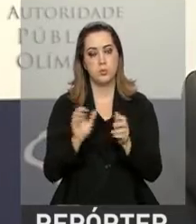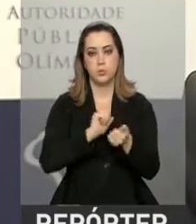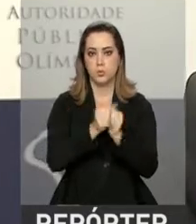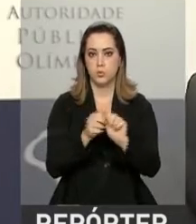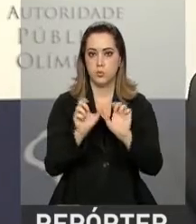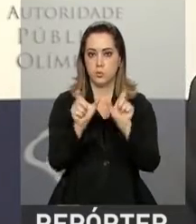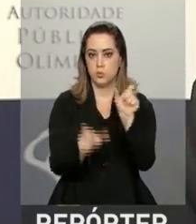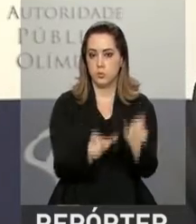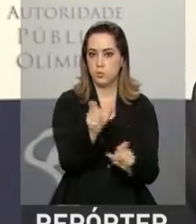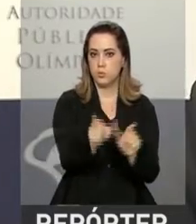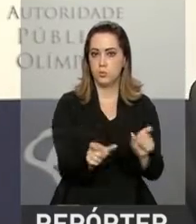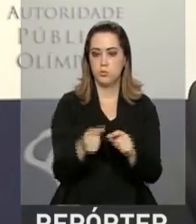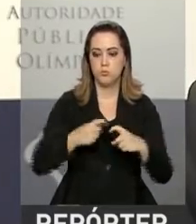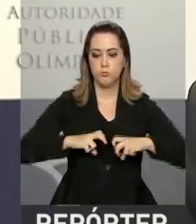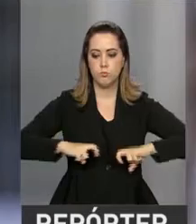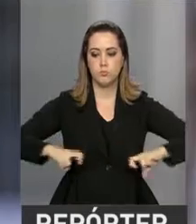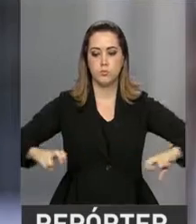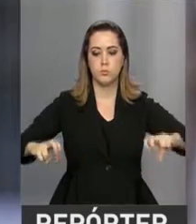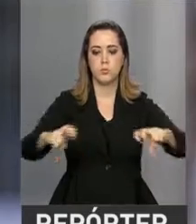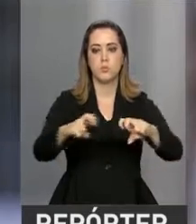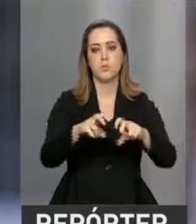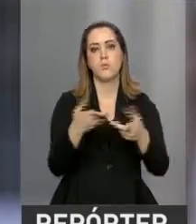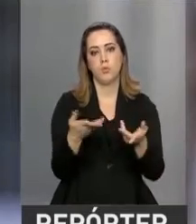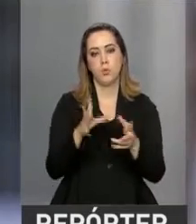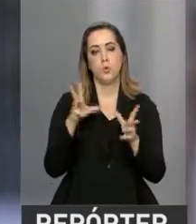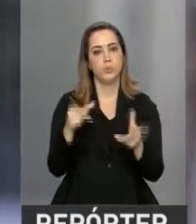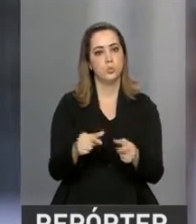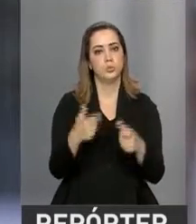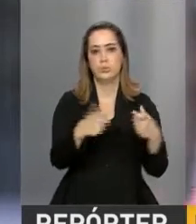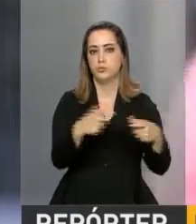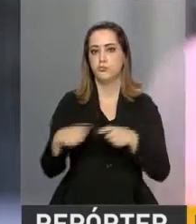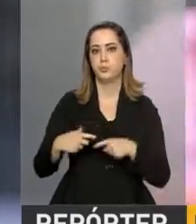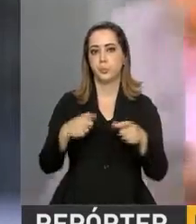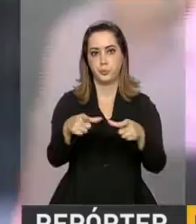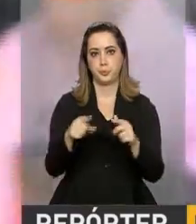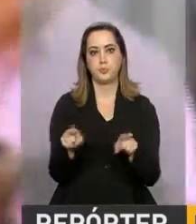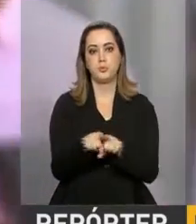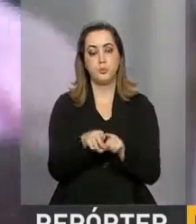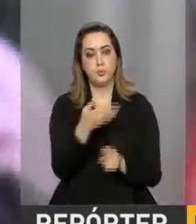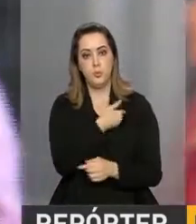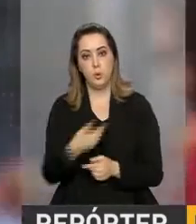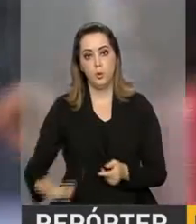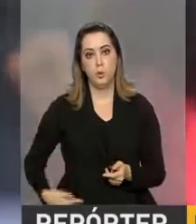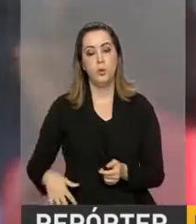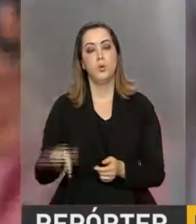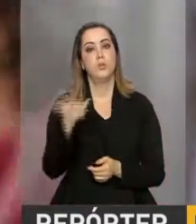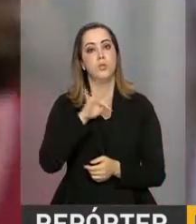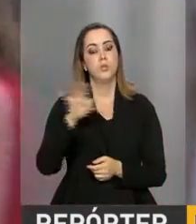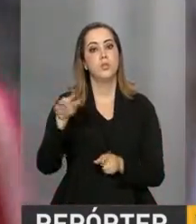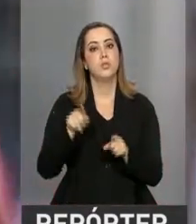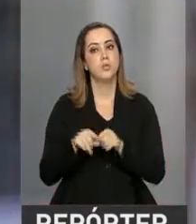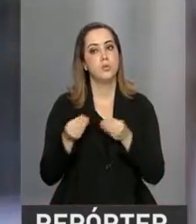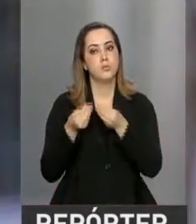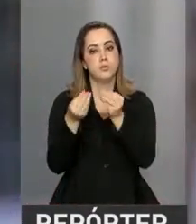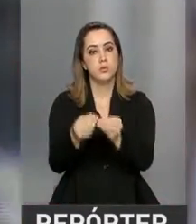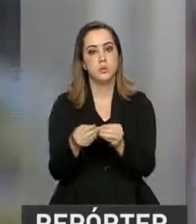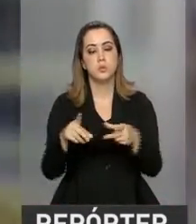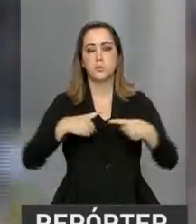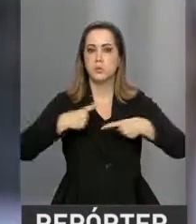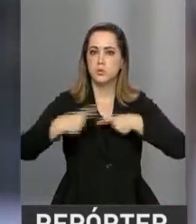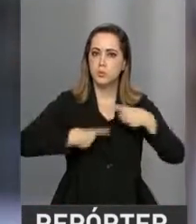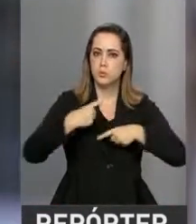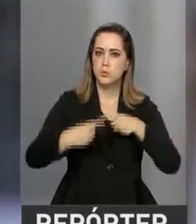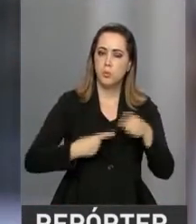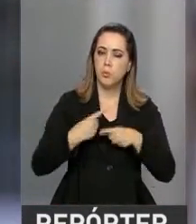a circulação plena em todas as áreas de competição. A atuação do governo federal também foi marcada por políticas públicas como o Bolsa Atleta. Mais